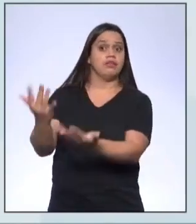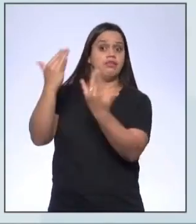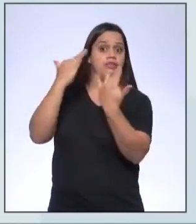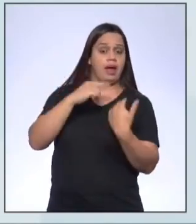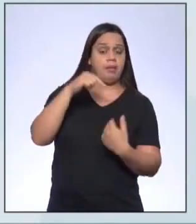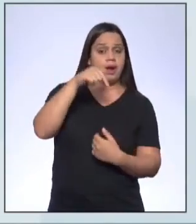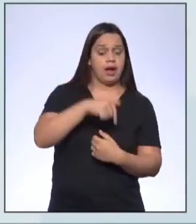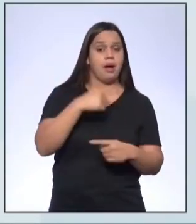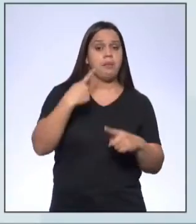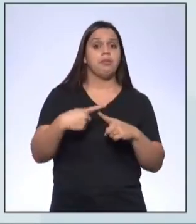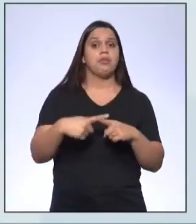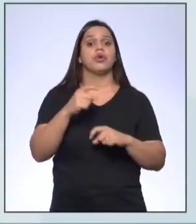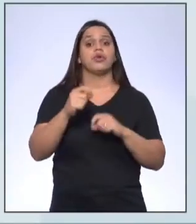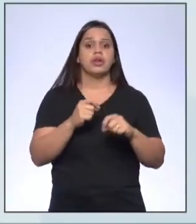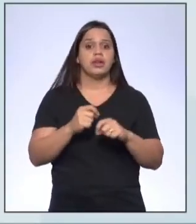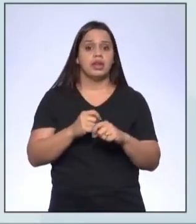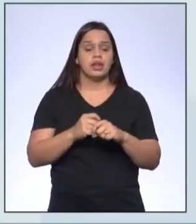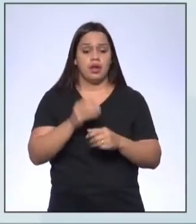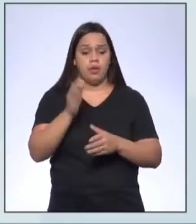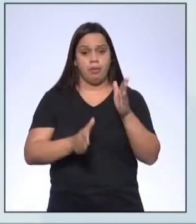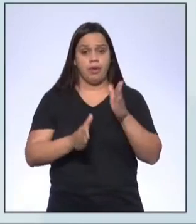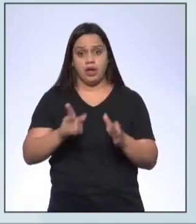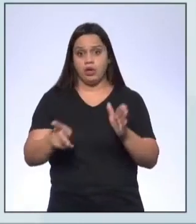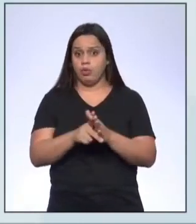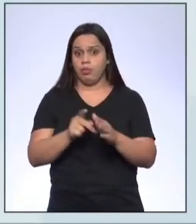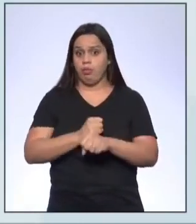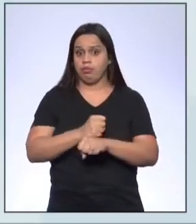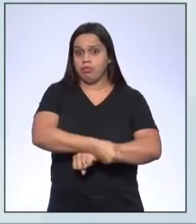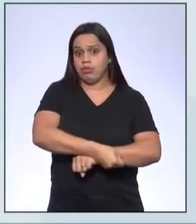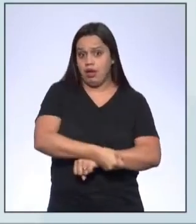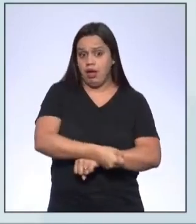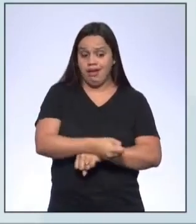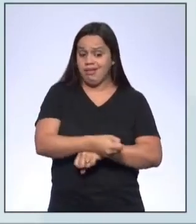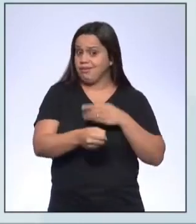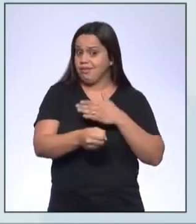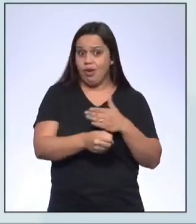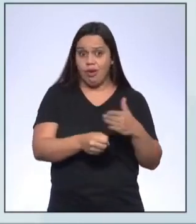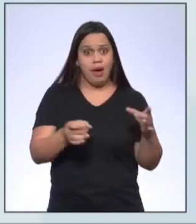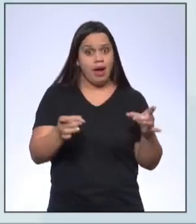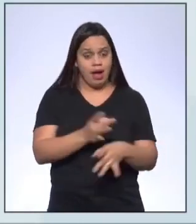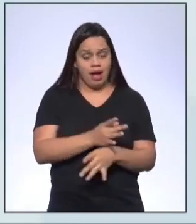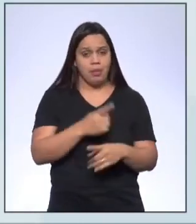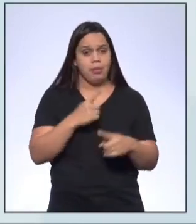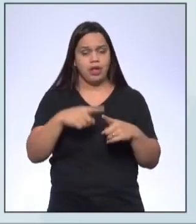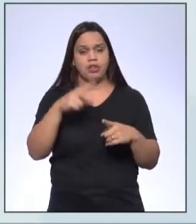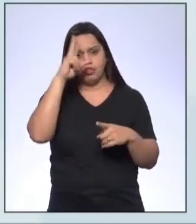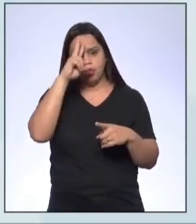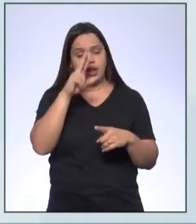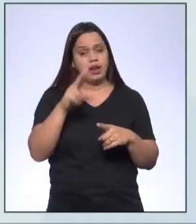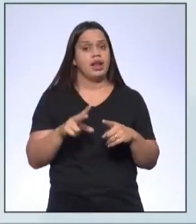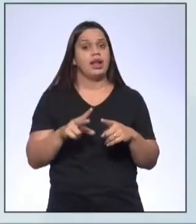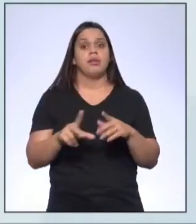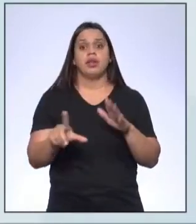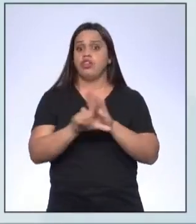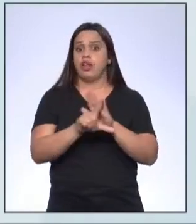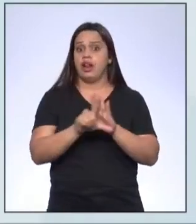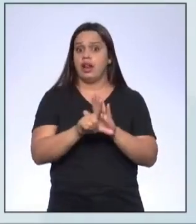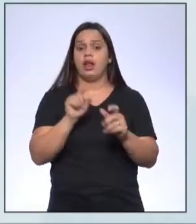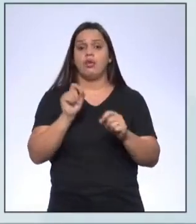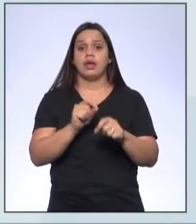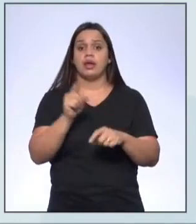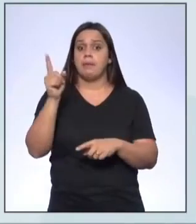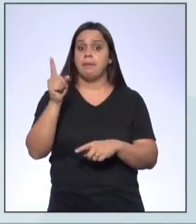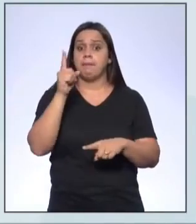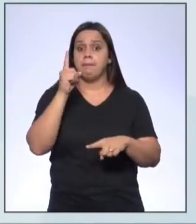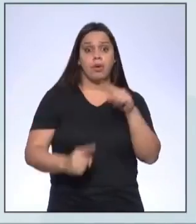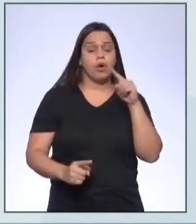escravidão também começa a acabar. Né? A gente lembra aí da lei, de várias leis aí para abolir a escravidão, até o final dela